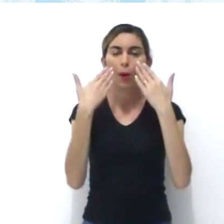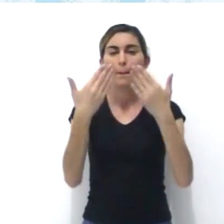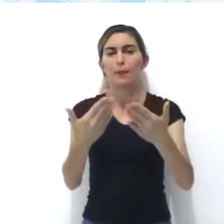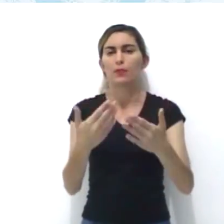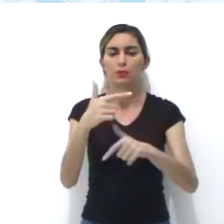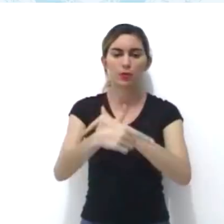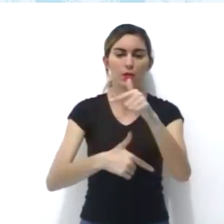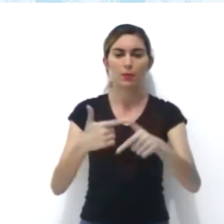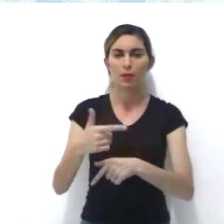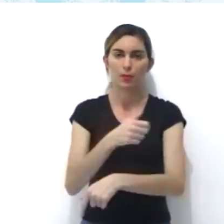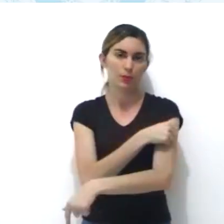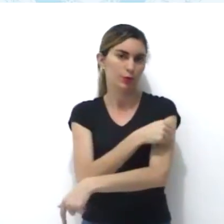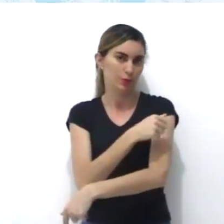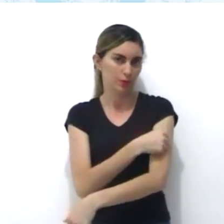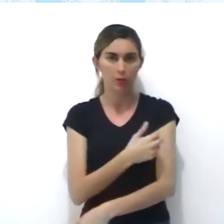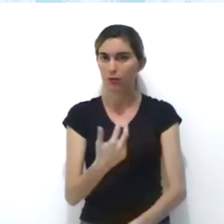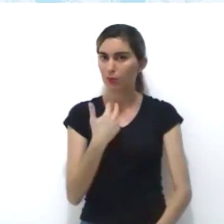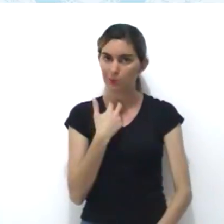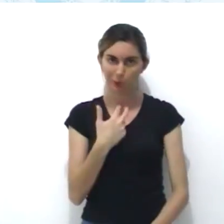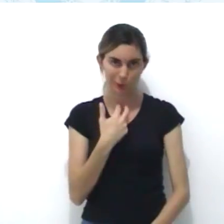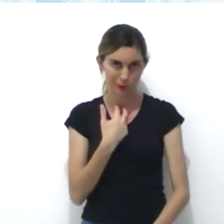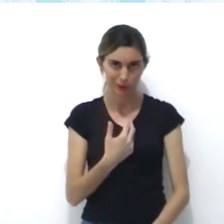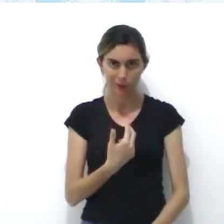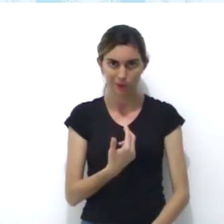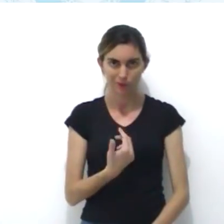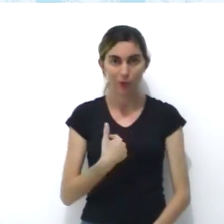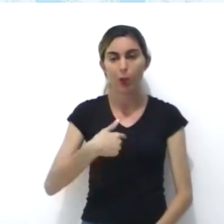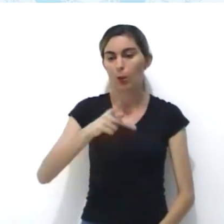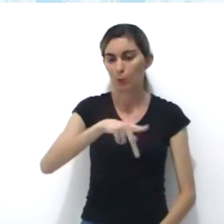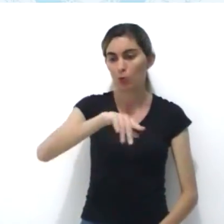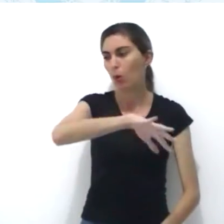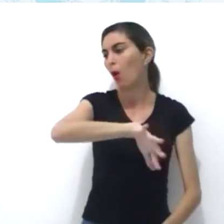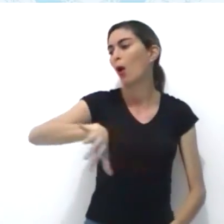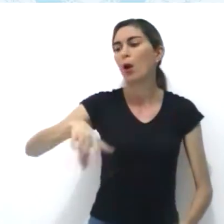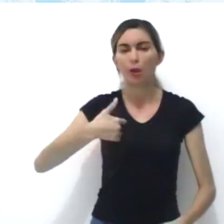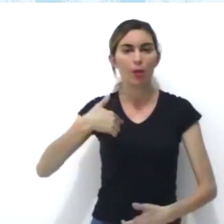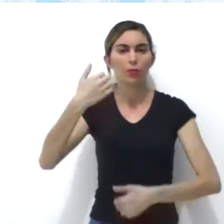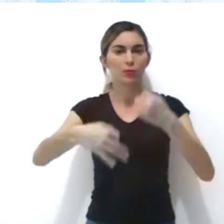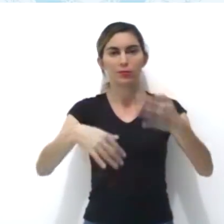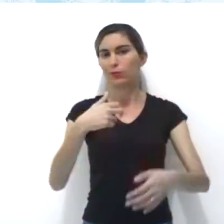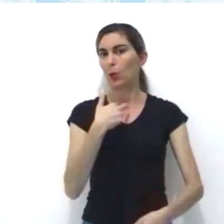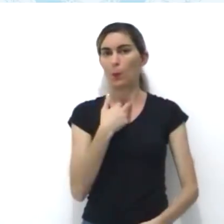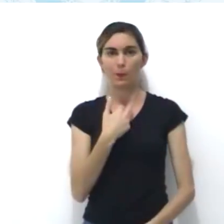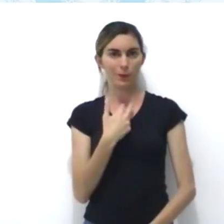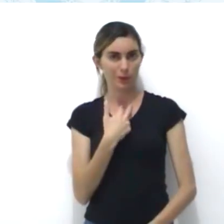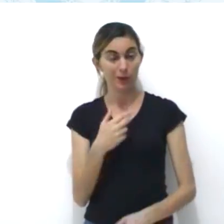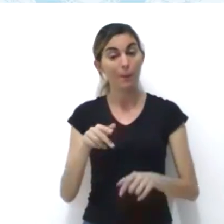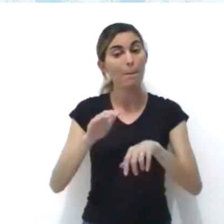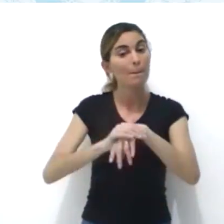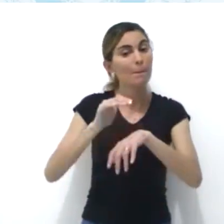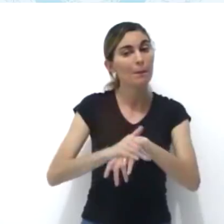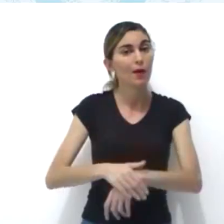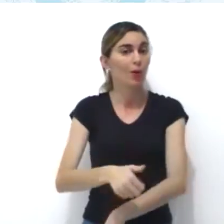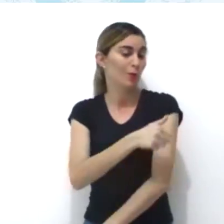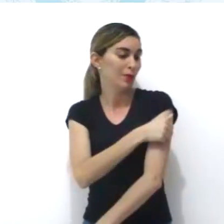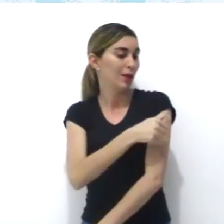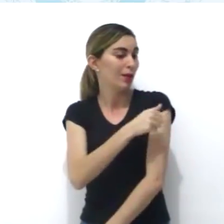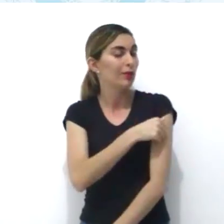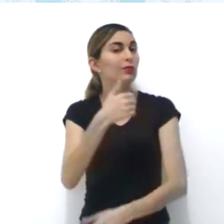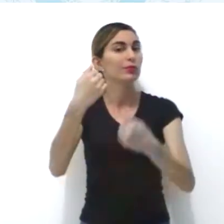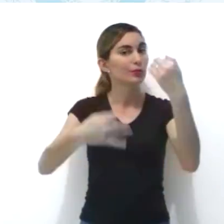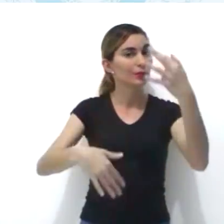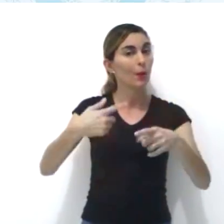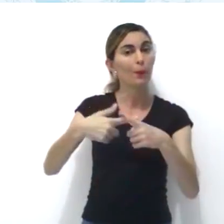interceder ou apresentar o trabalho pelos estudantes. Então, quem apresenta são os estudantes. Eles vão ter ali